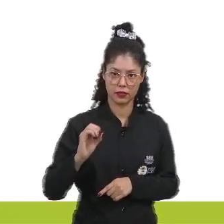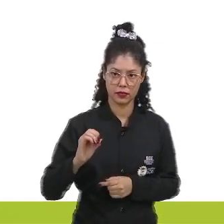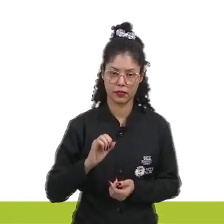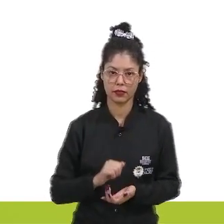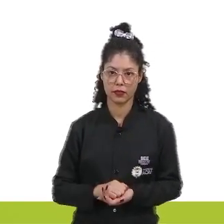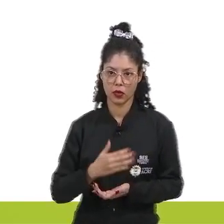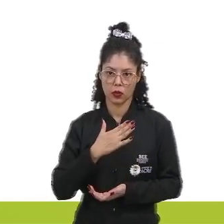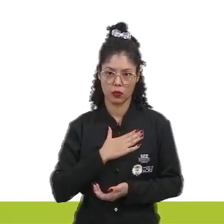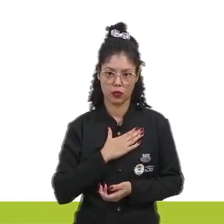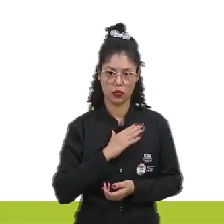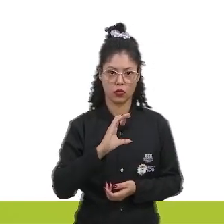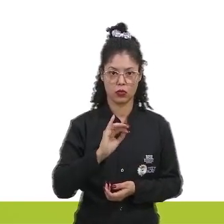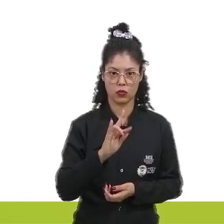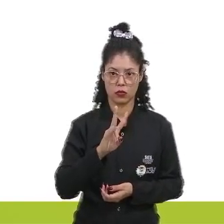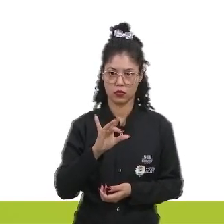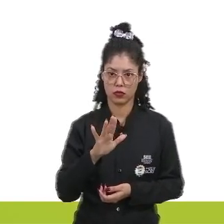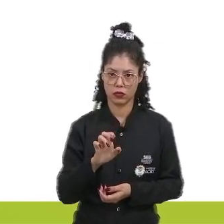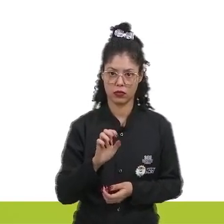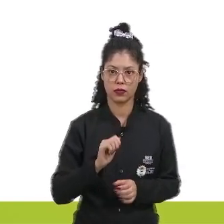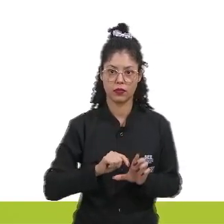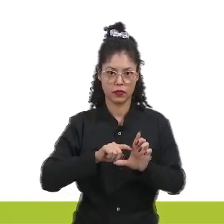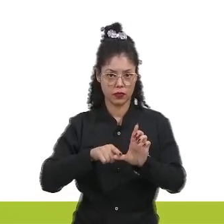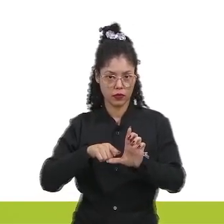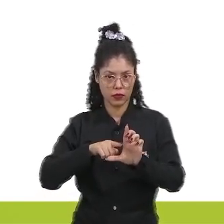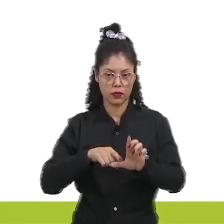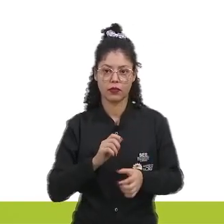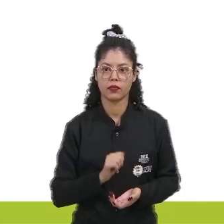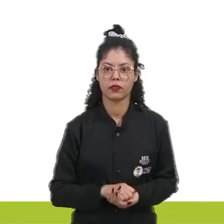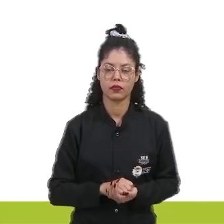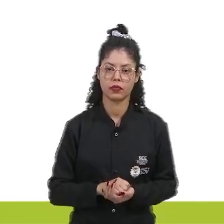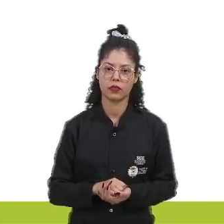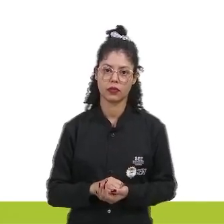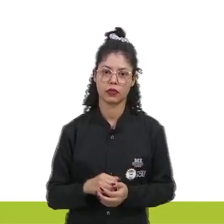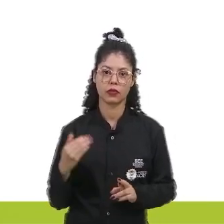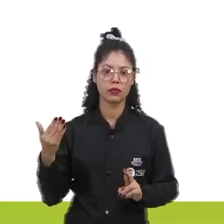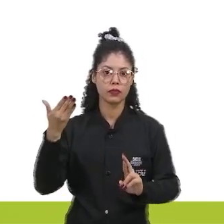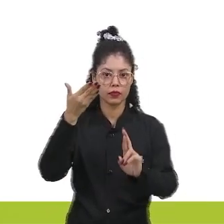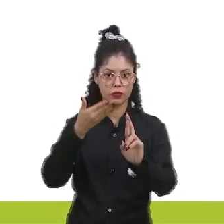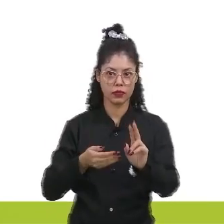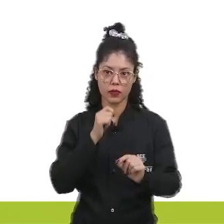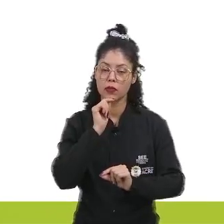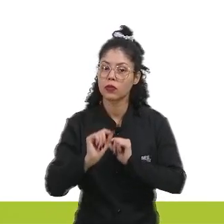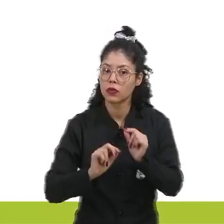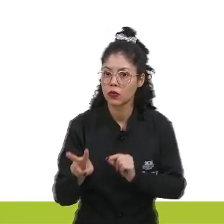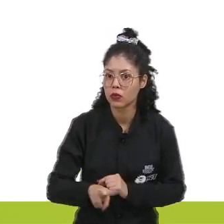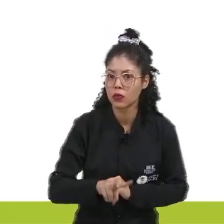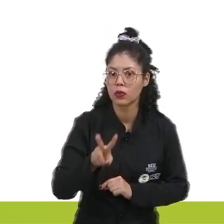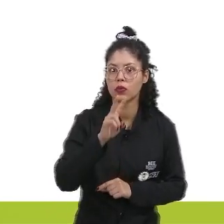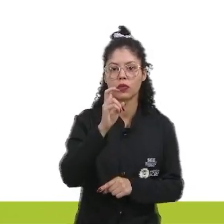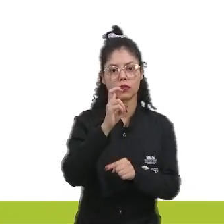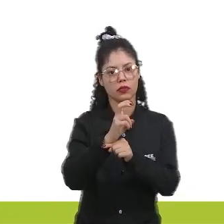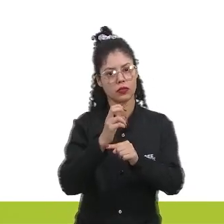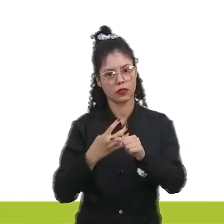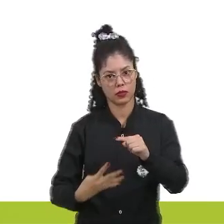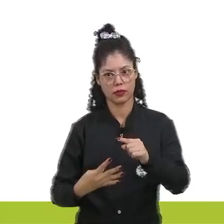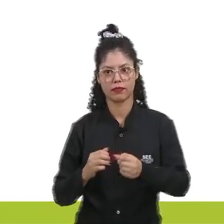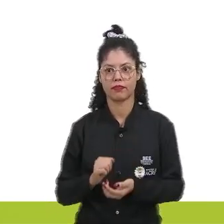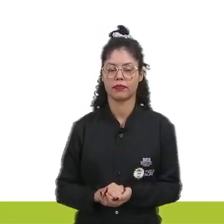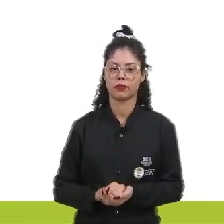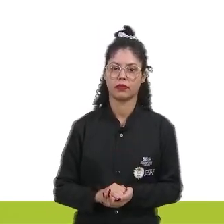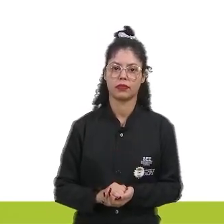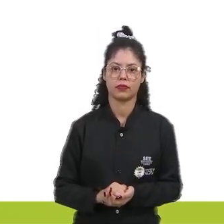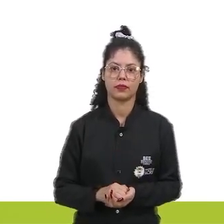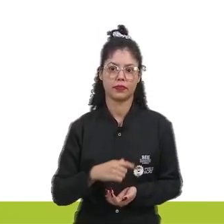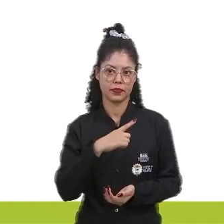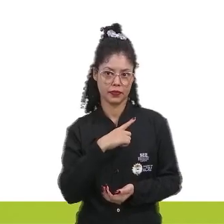meu coeficiente angular da questão, ó, ele representa o valor de 5/4. Então, esse é meu